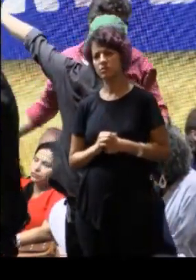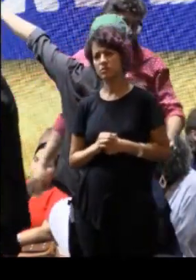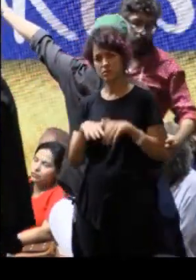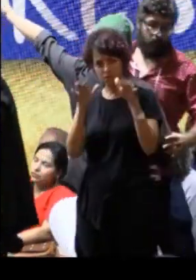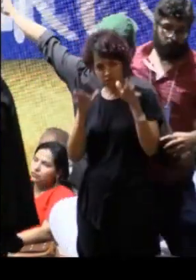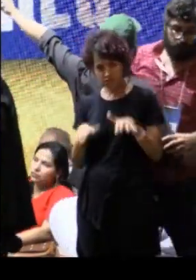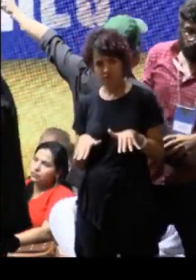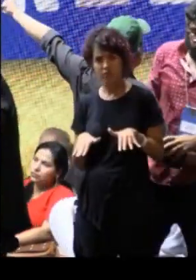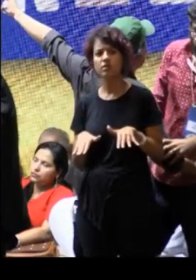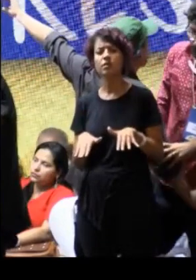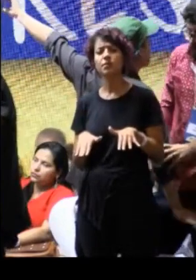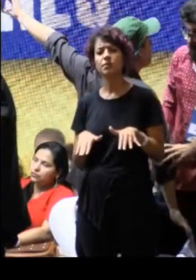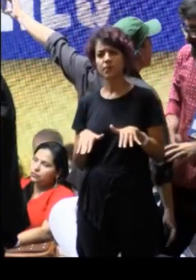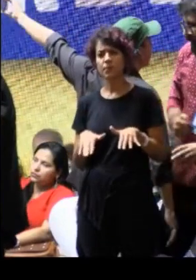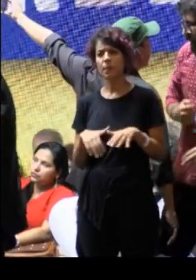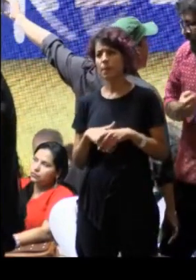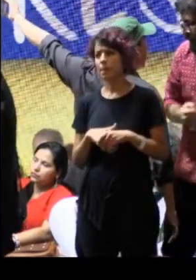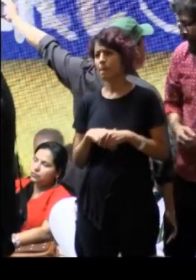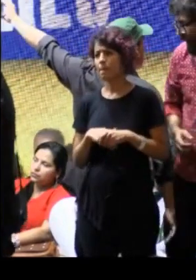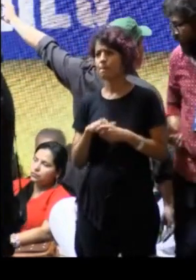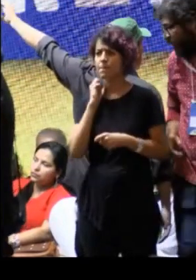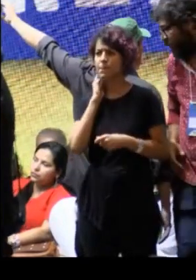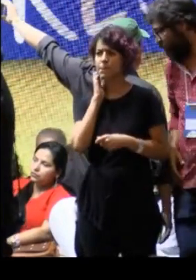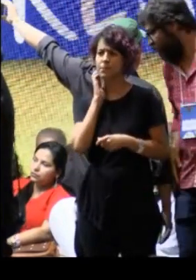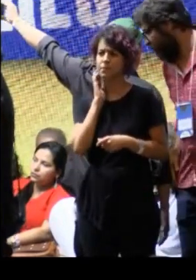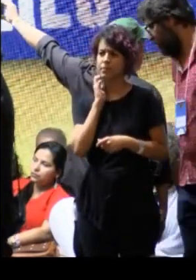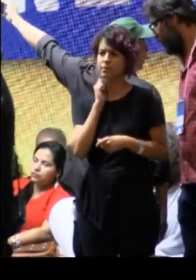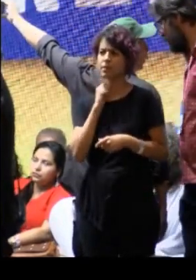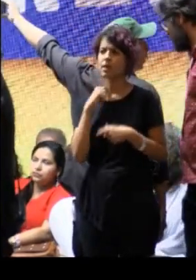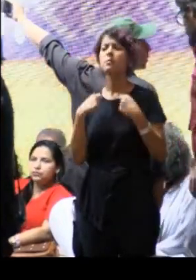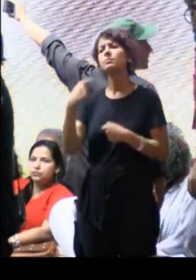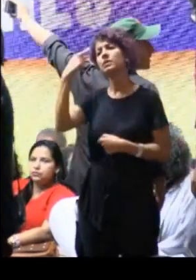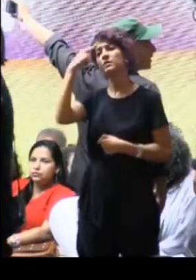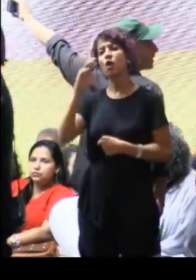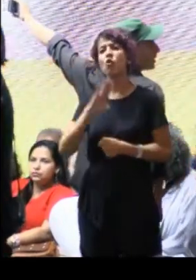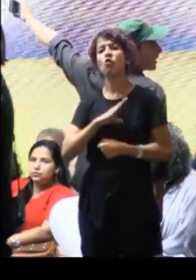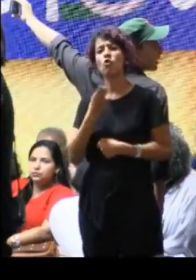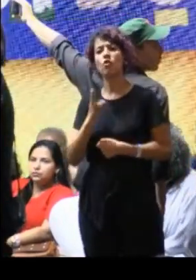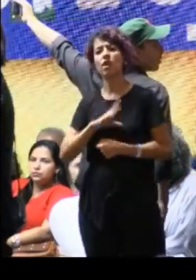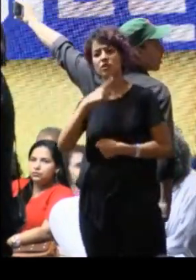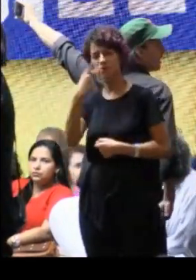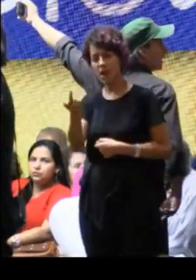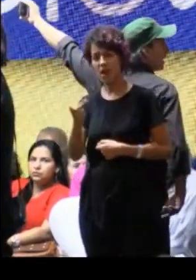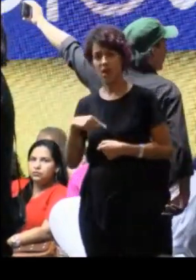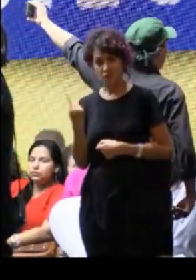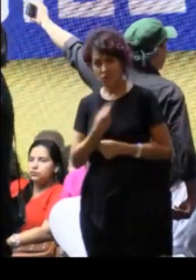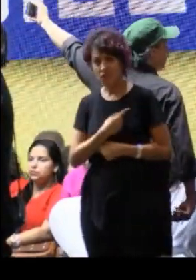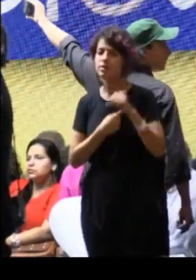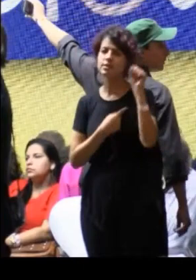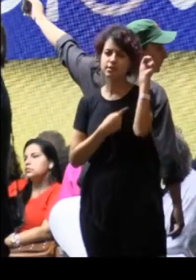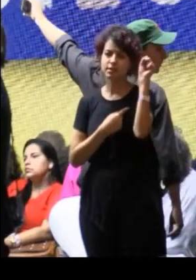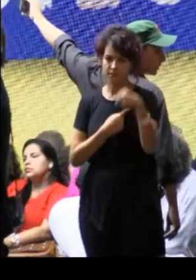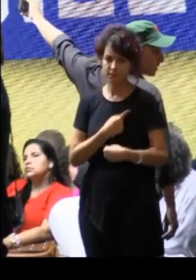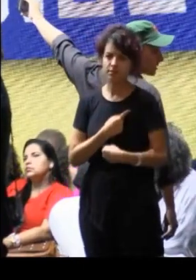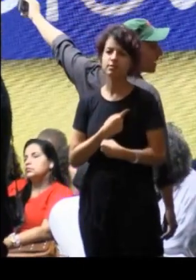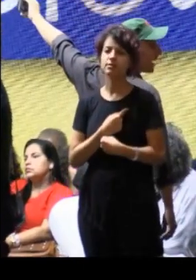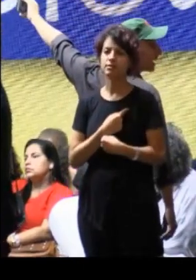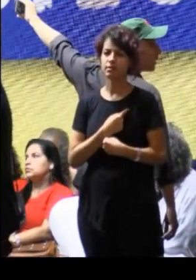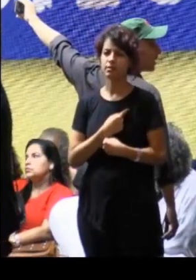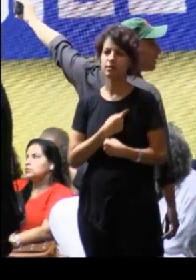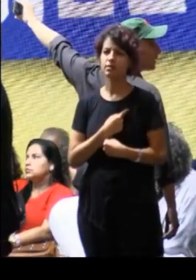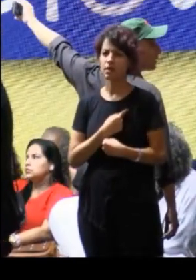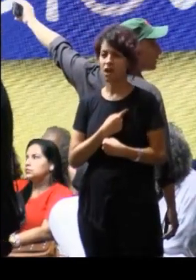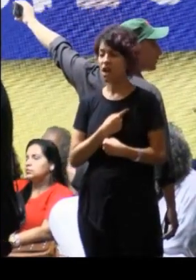tema polarização, temos que ter a coragem de dizer: nós somos, sim, o oposto